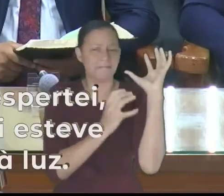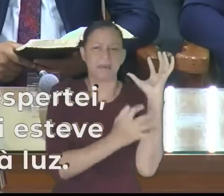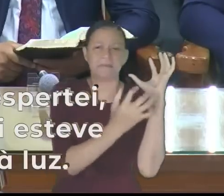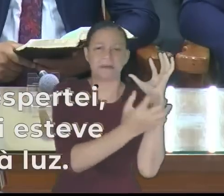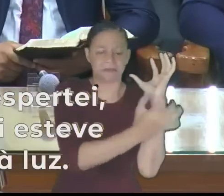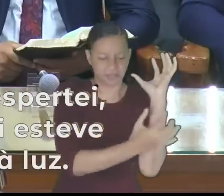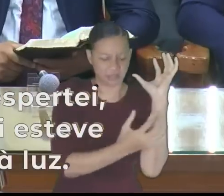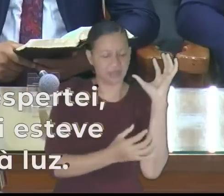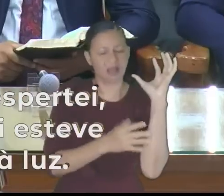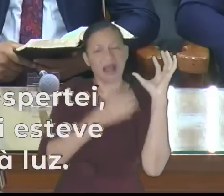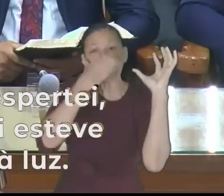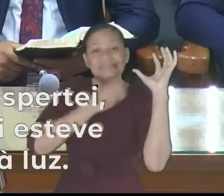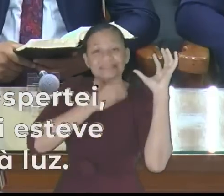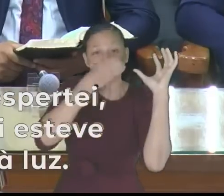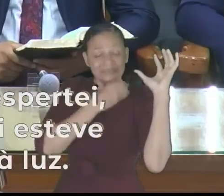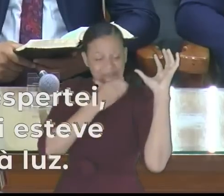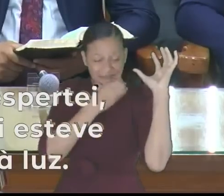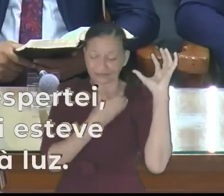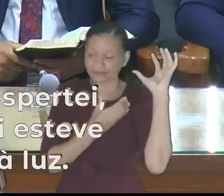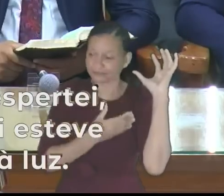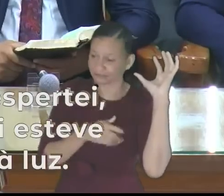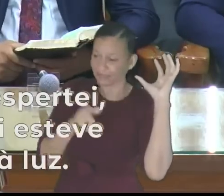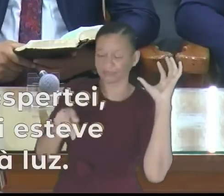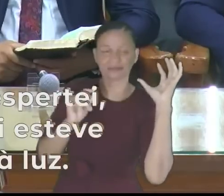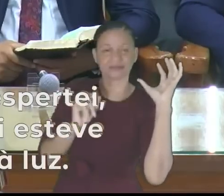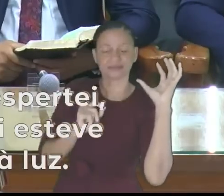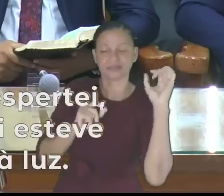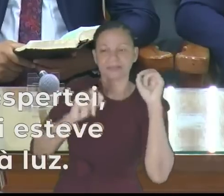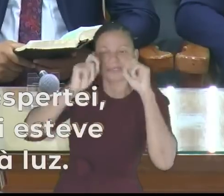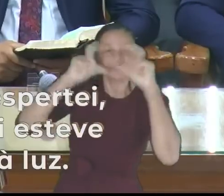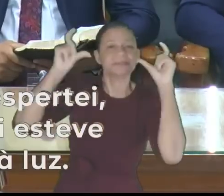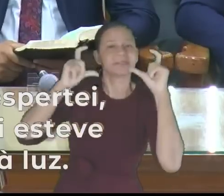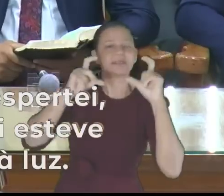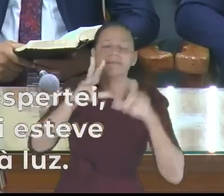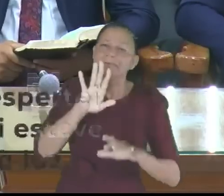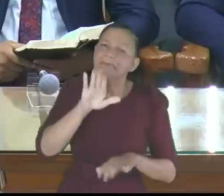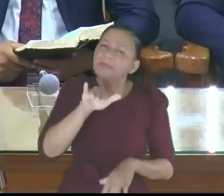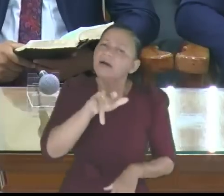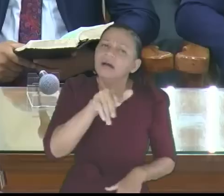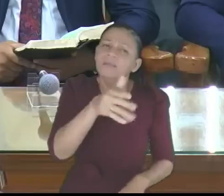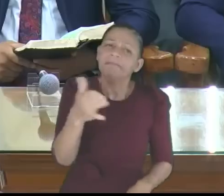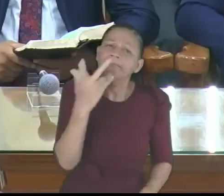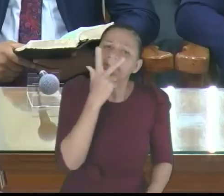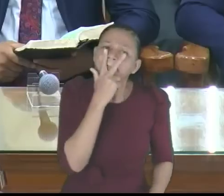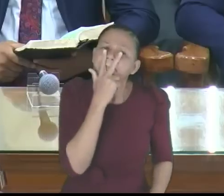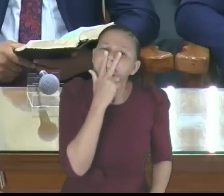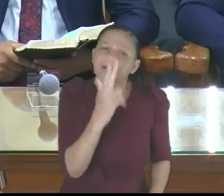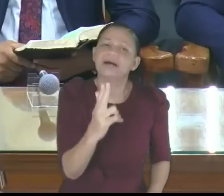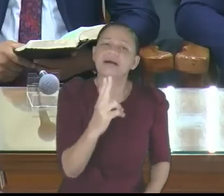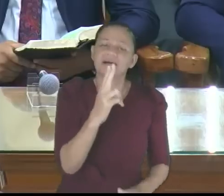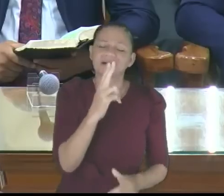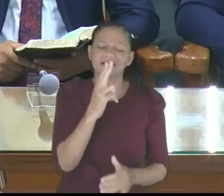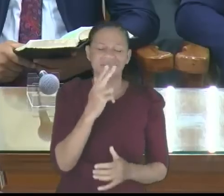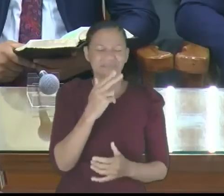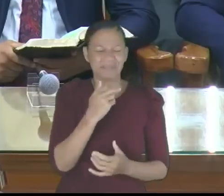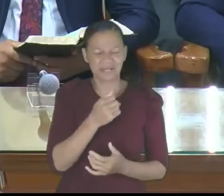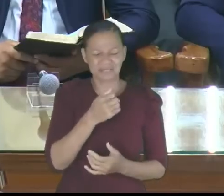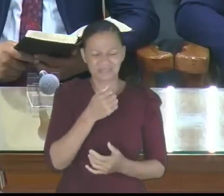te despertei. Meus irmãos, parece um